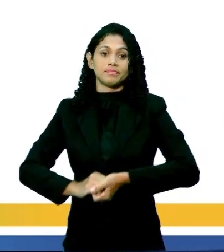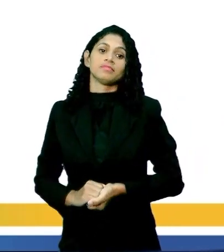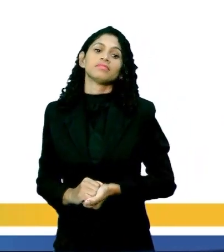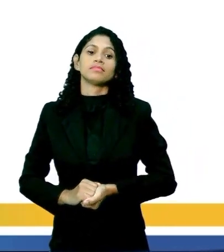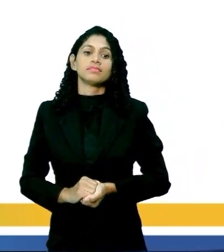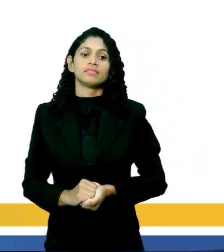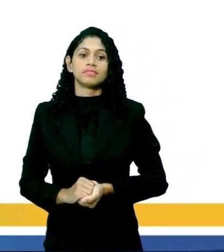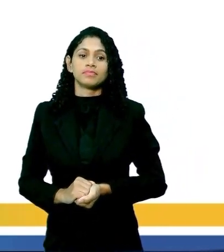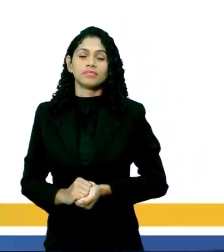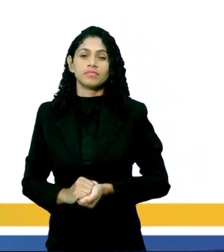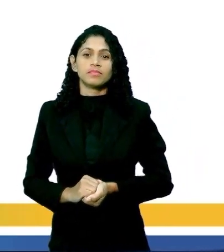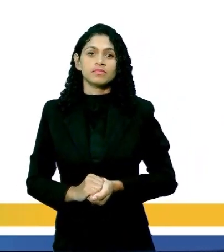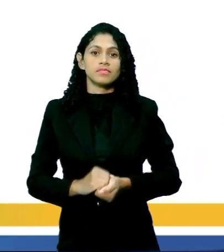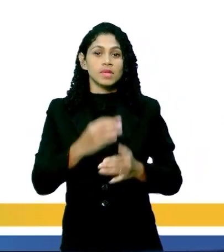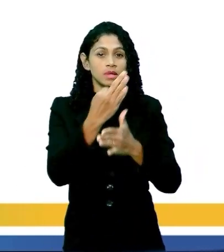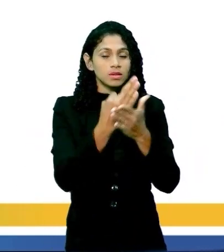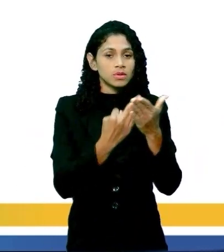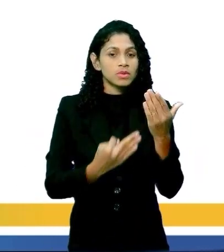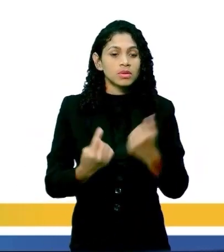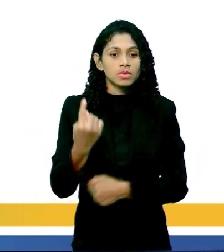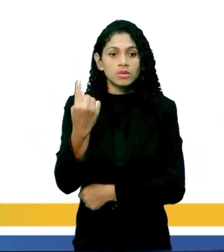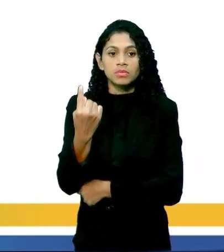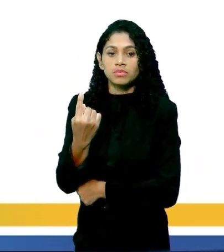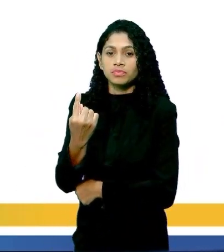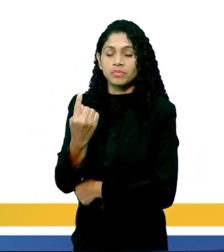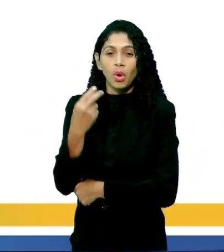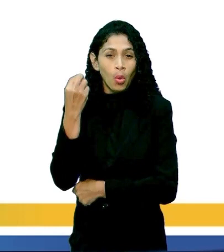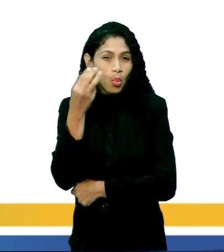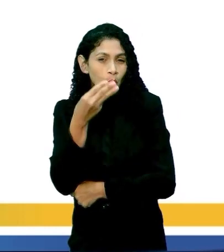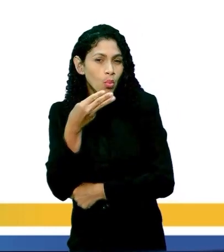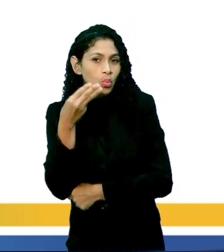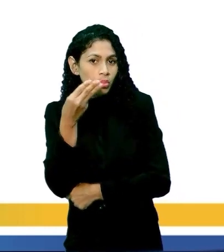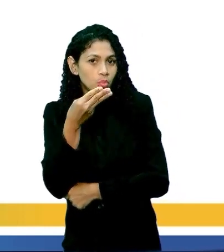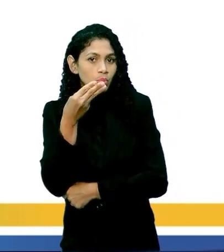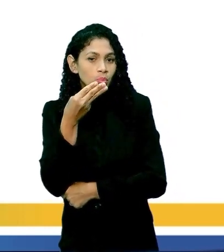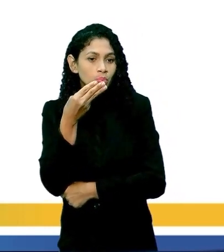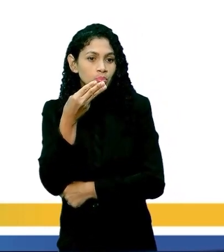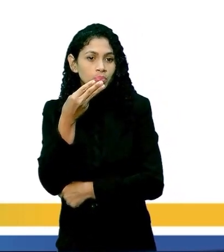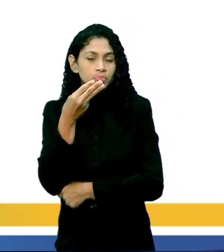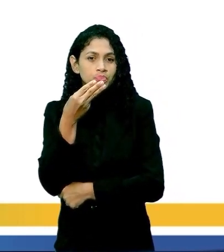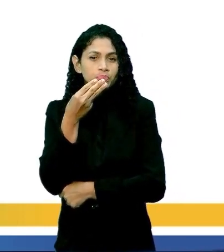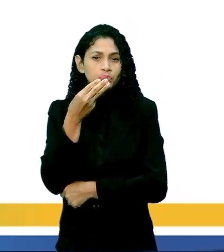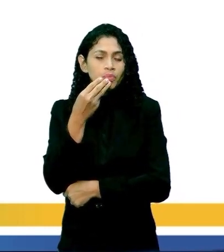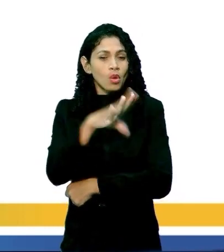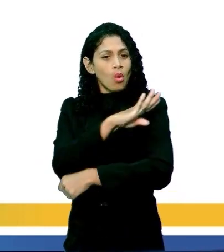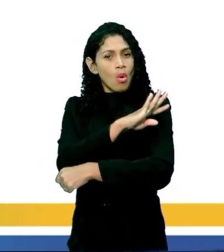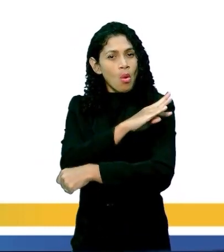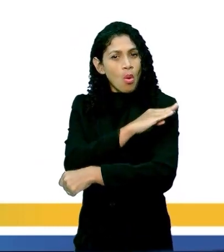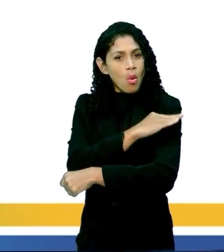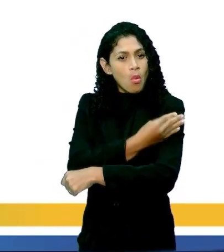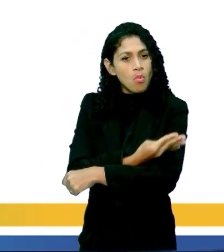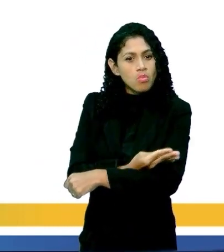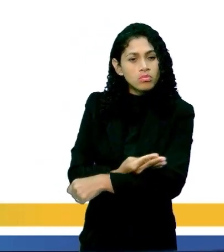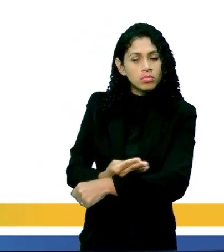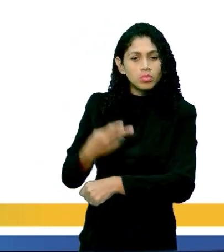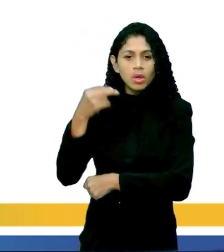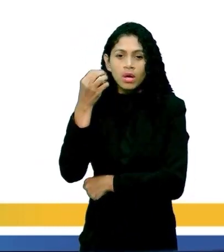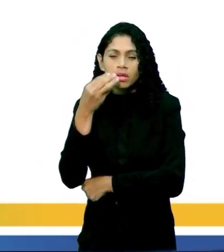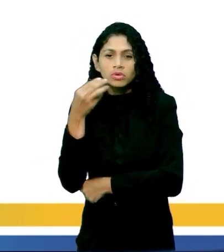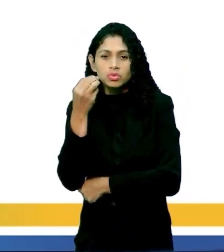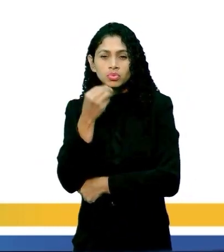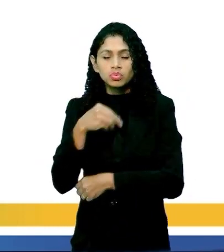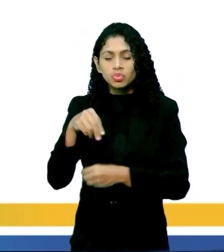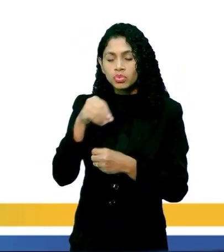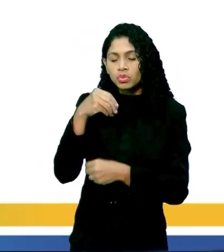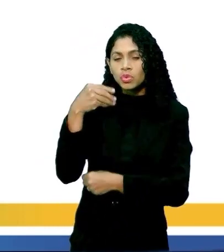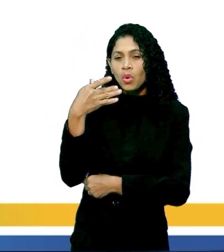Olha só, o texto 1 é intitulado O Açúcar. Diz assim: o branco açúcar que adoçará meu café